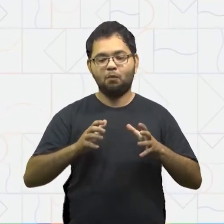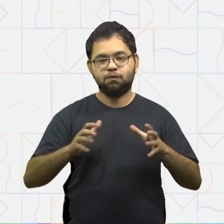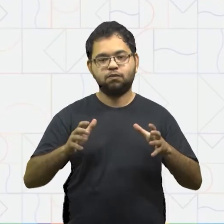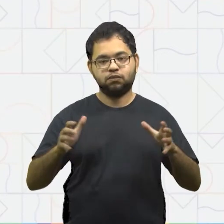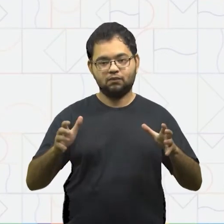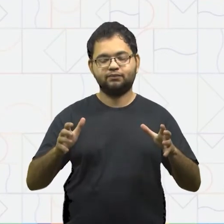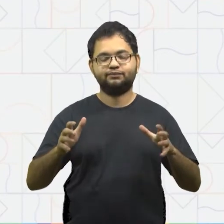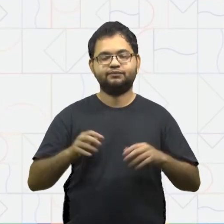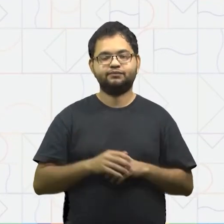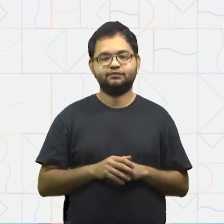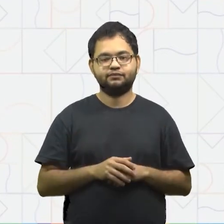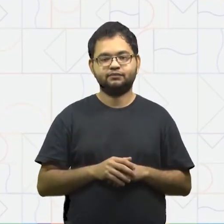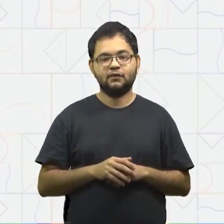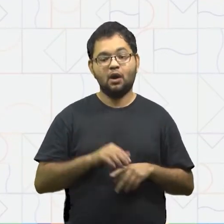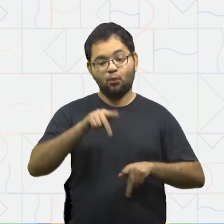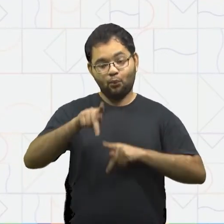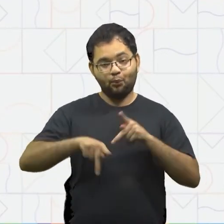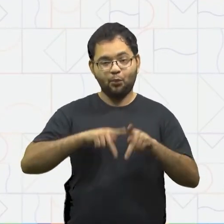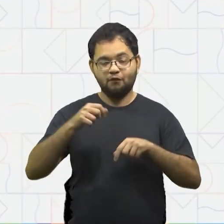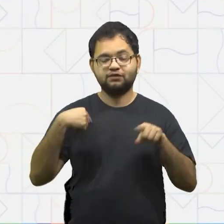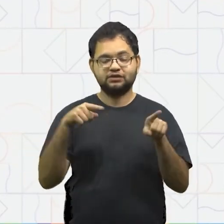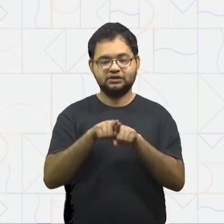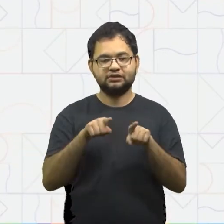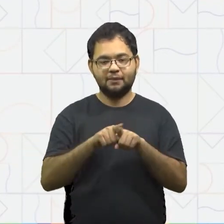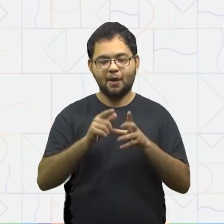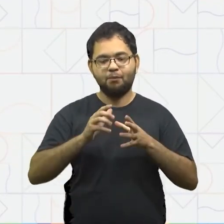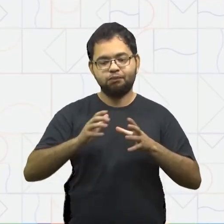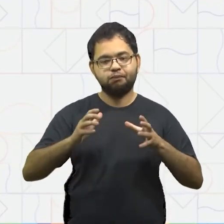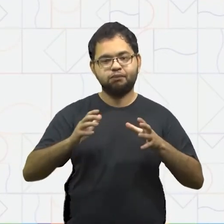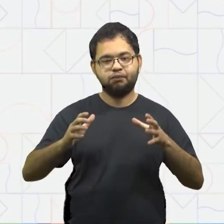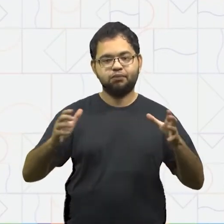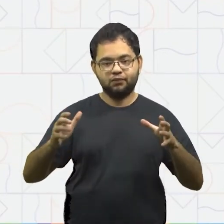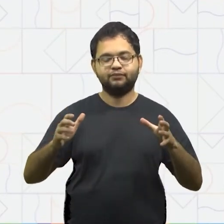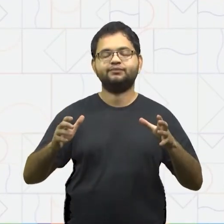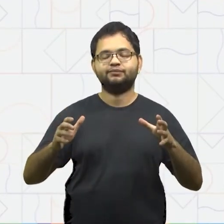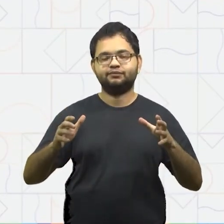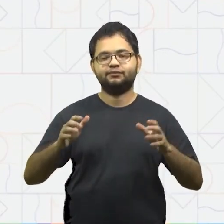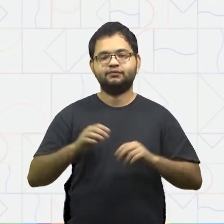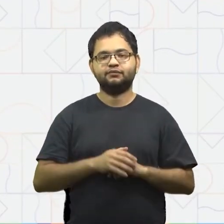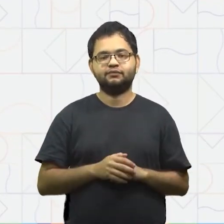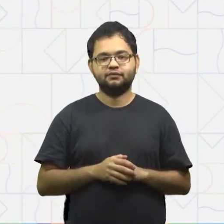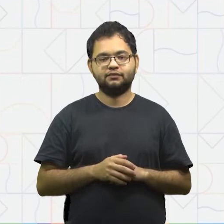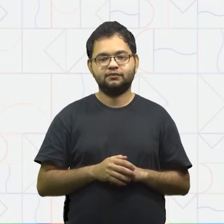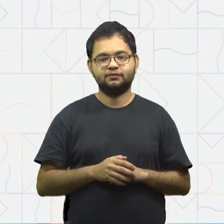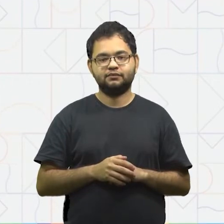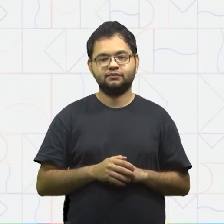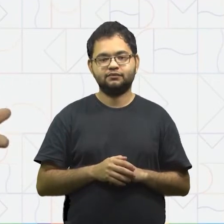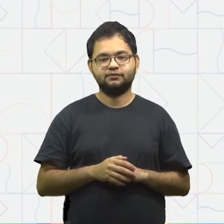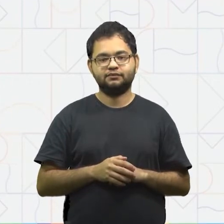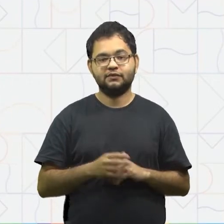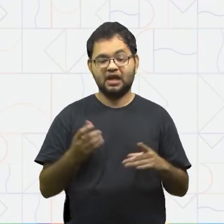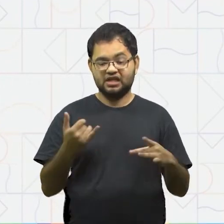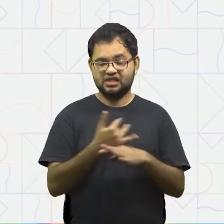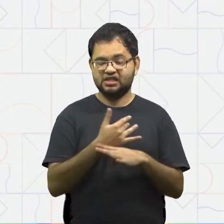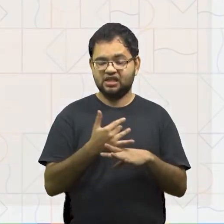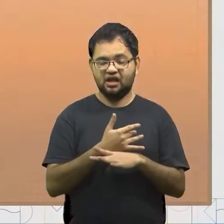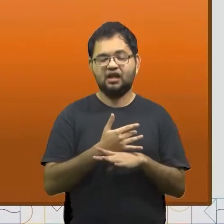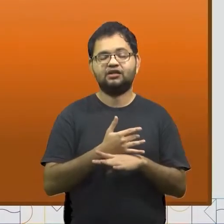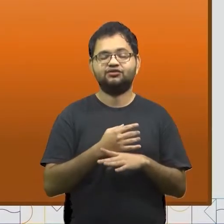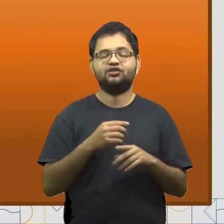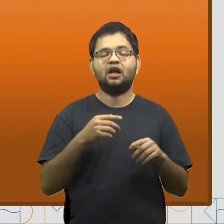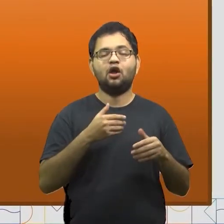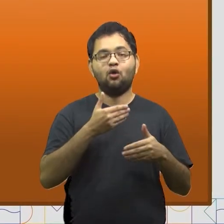suas trocas além do crescimento da população o que provocou uma saída do campo para as cidades e começaram a